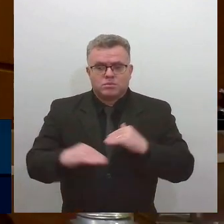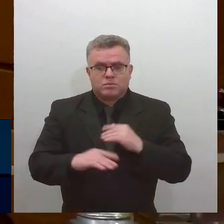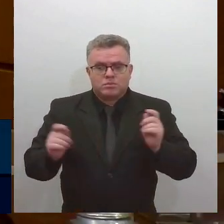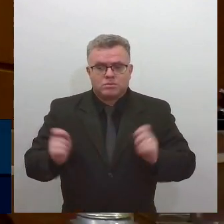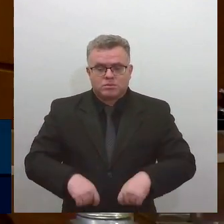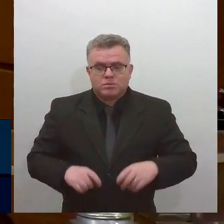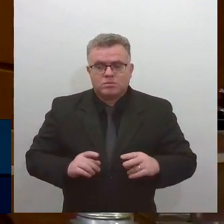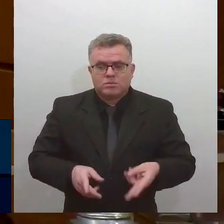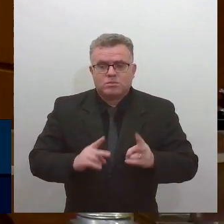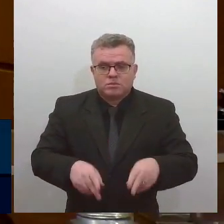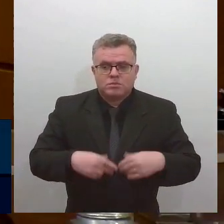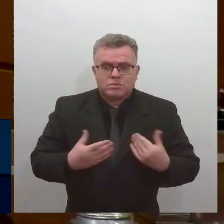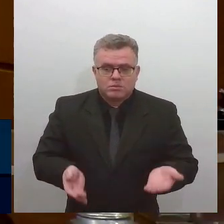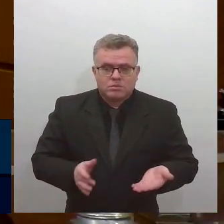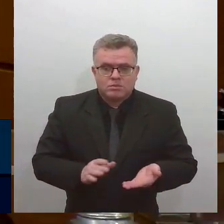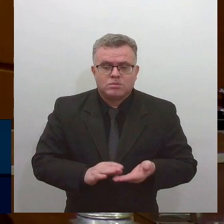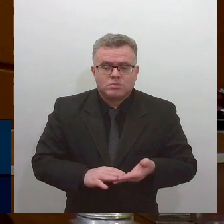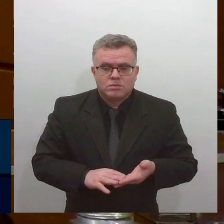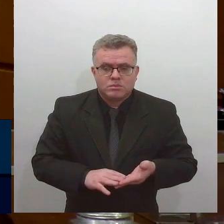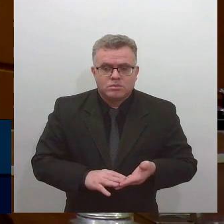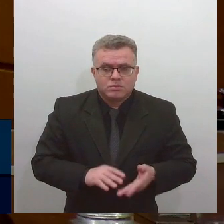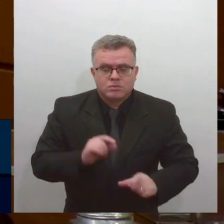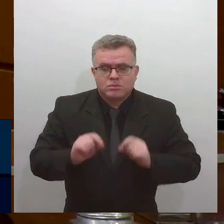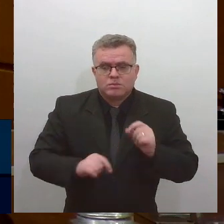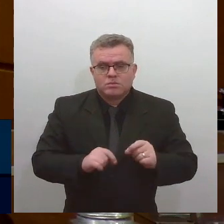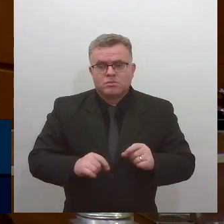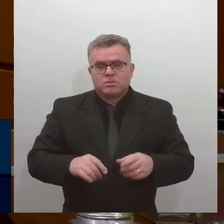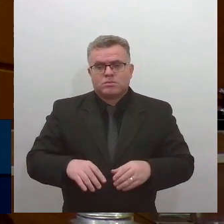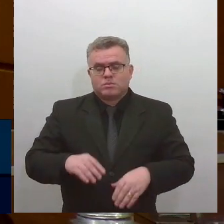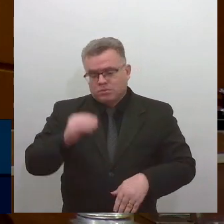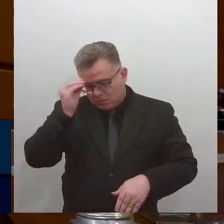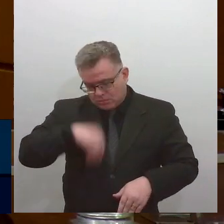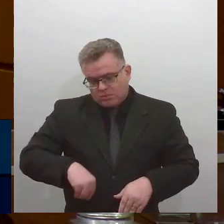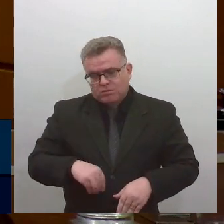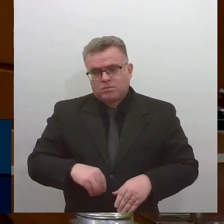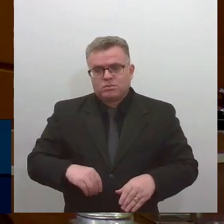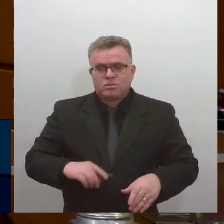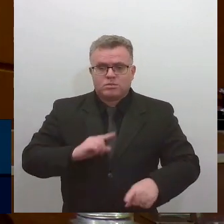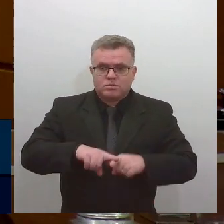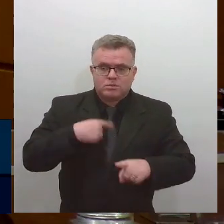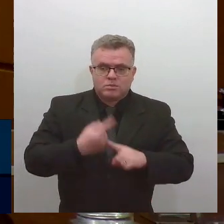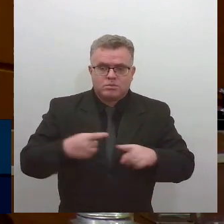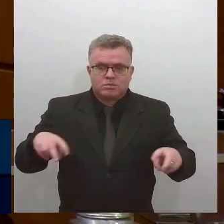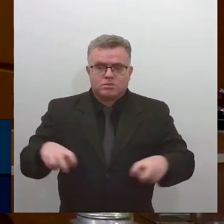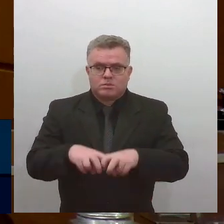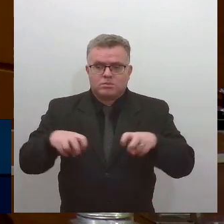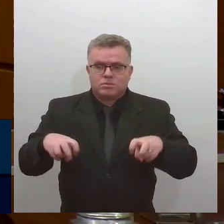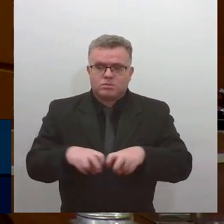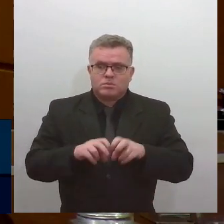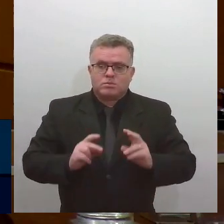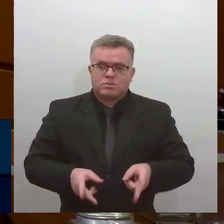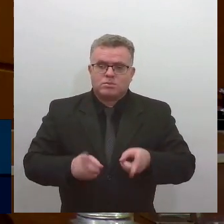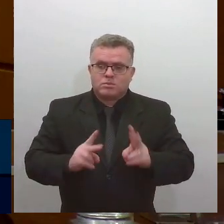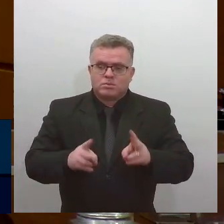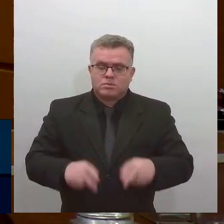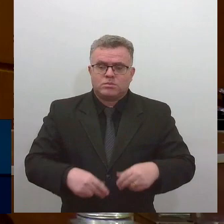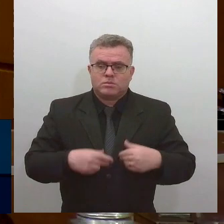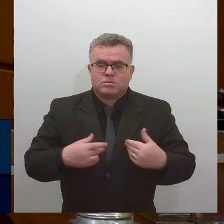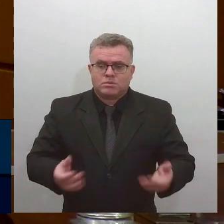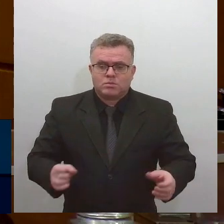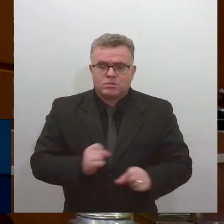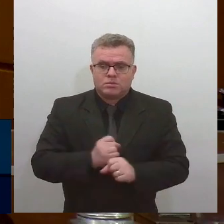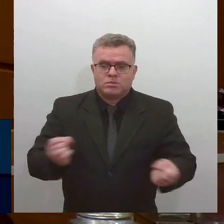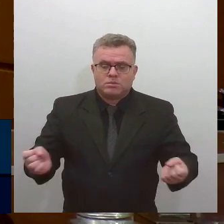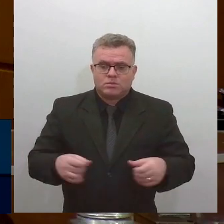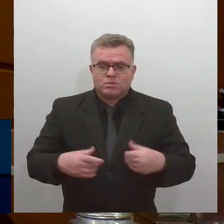imprudência e aumento de velocidade você acaba tendo acidentes e logísticos desnecessários